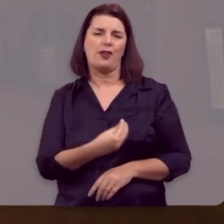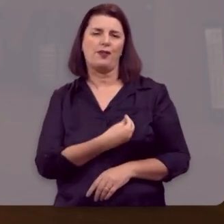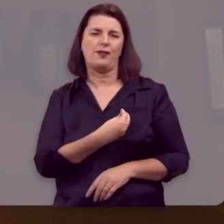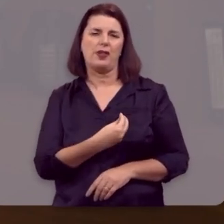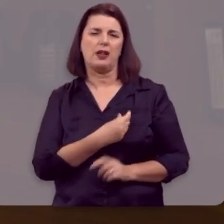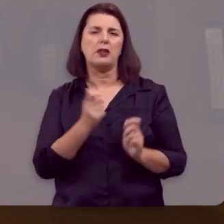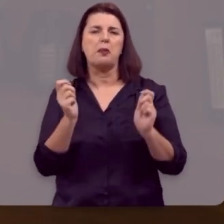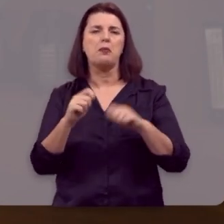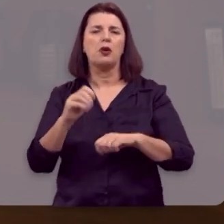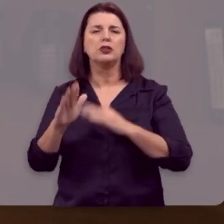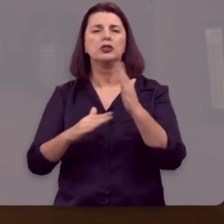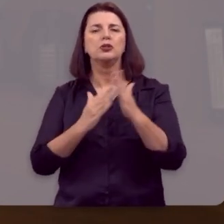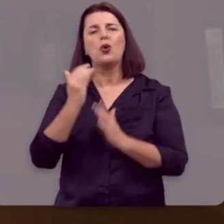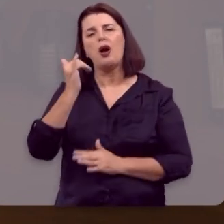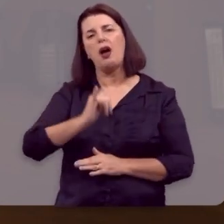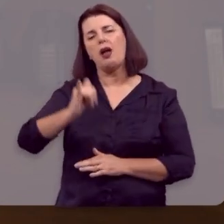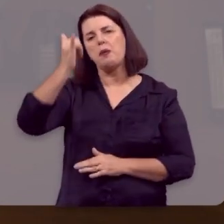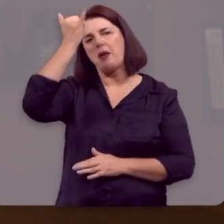arrependam.